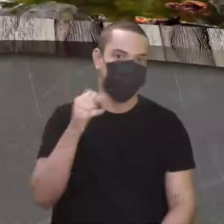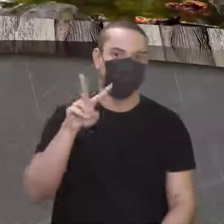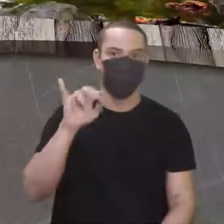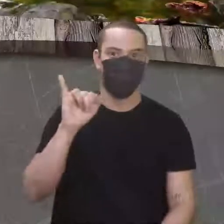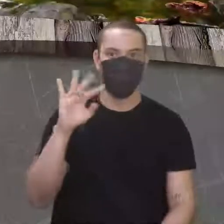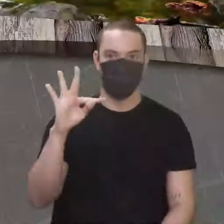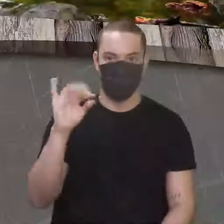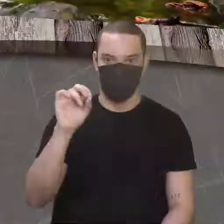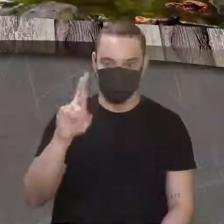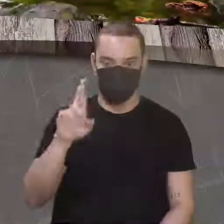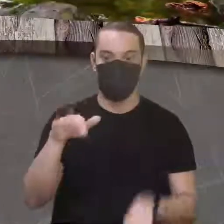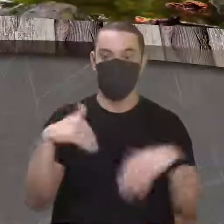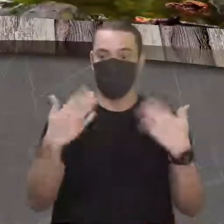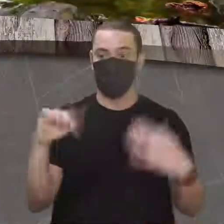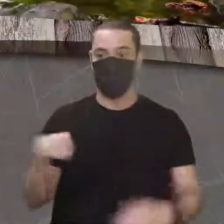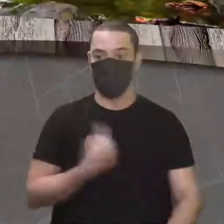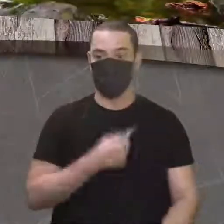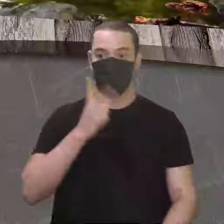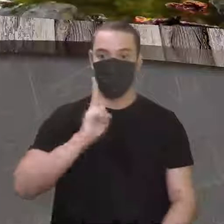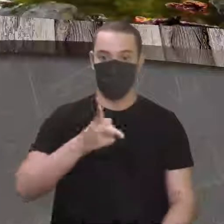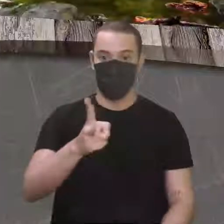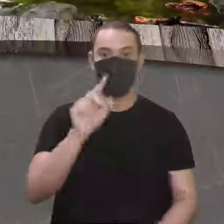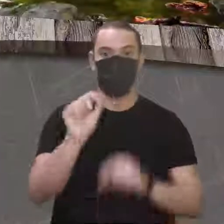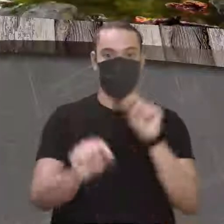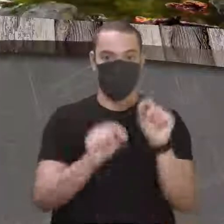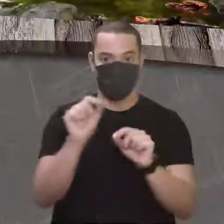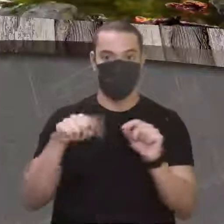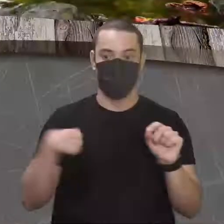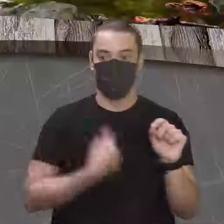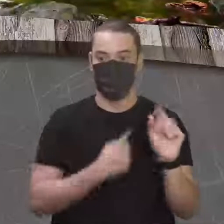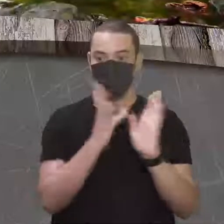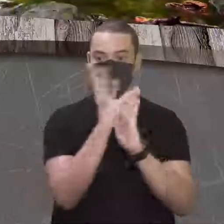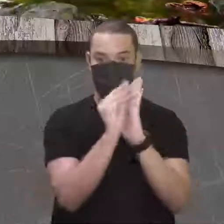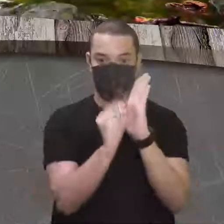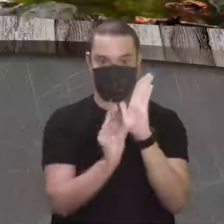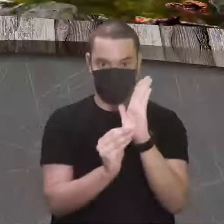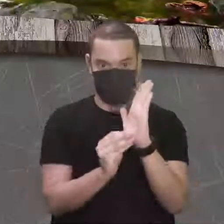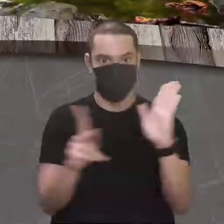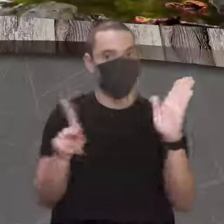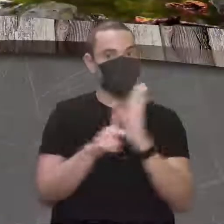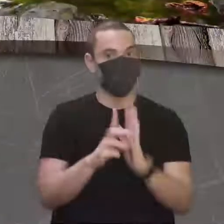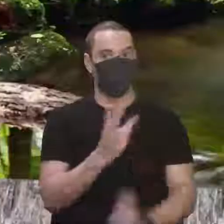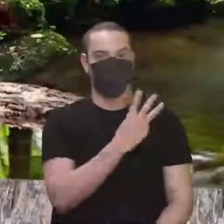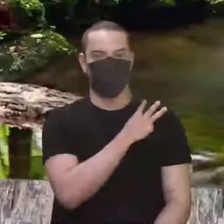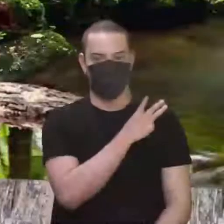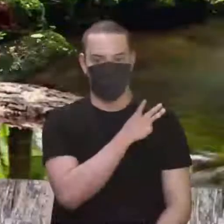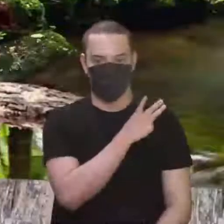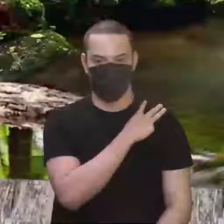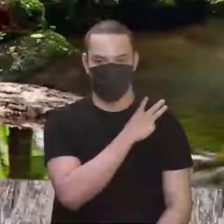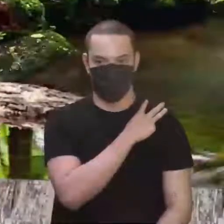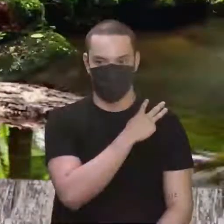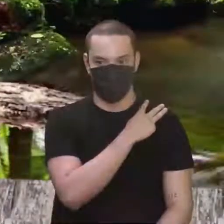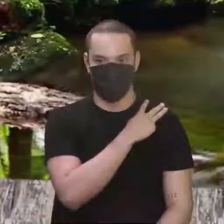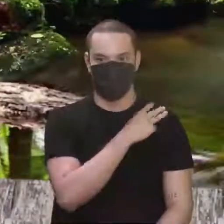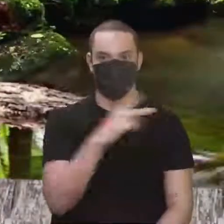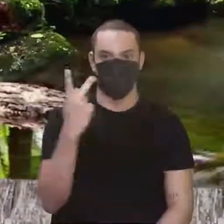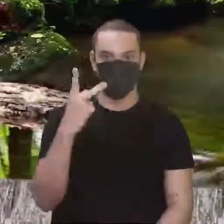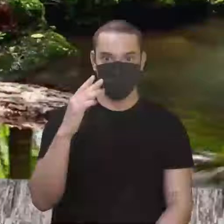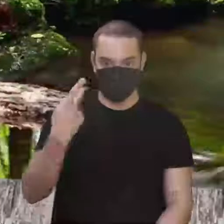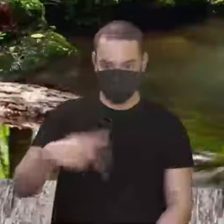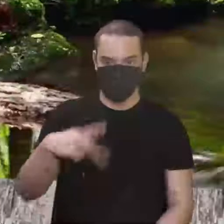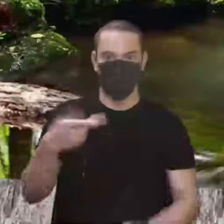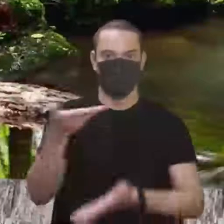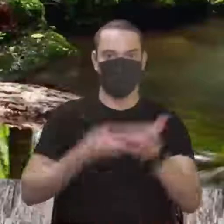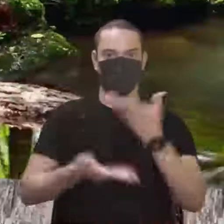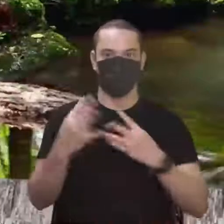bom? E a gente vai dando continuidade então ao nosso conteúdo do terceiro ano da